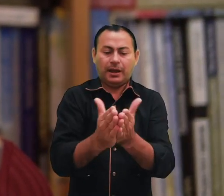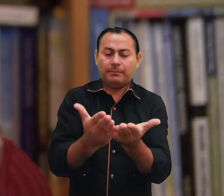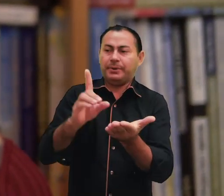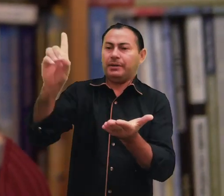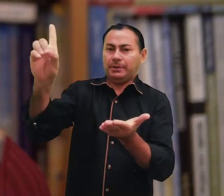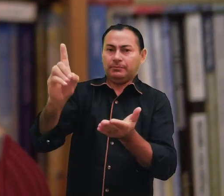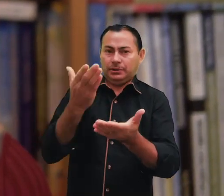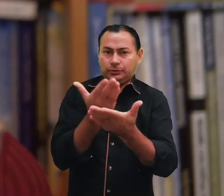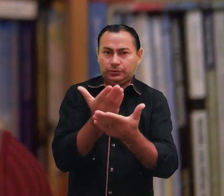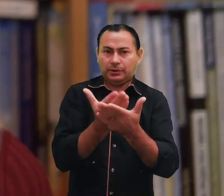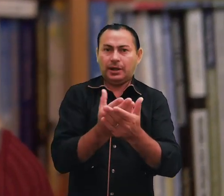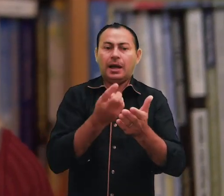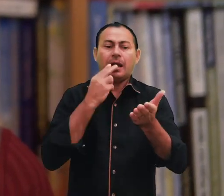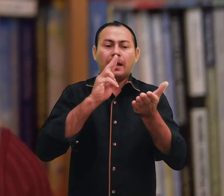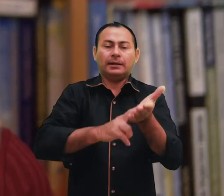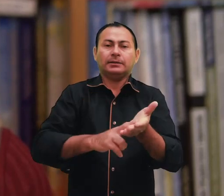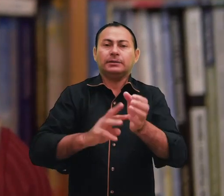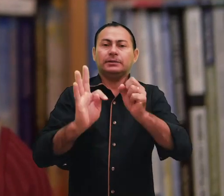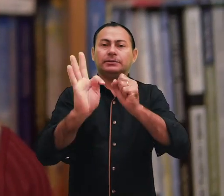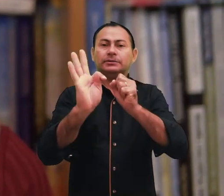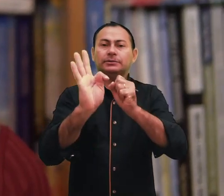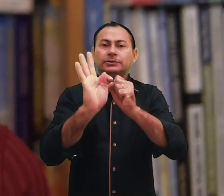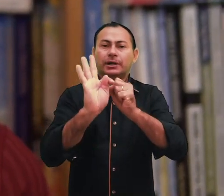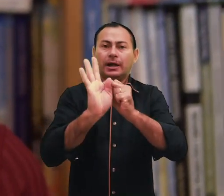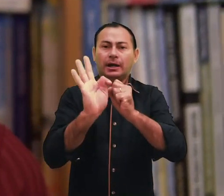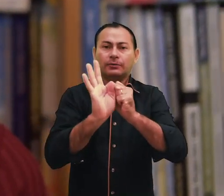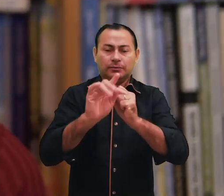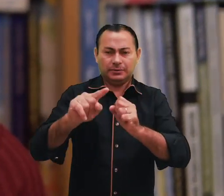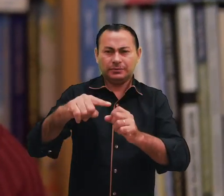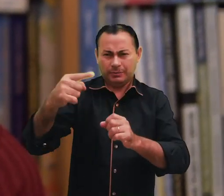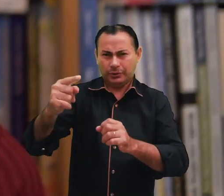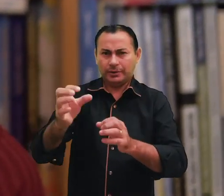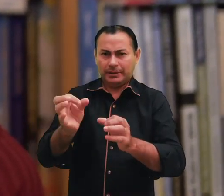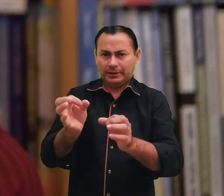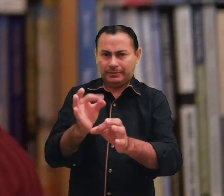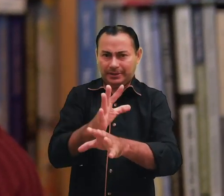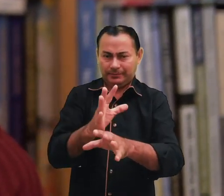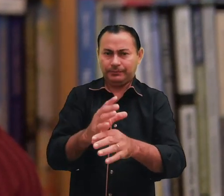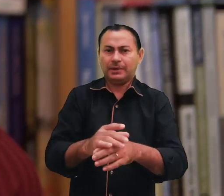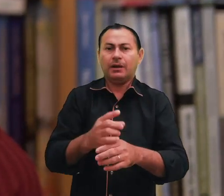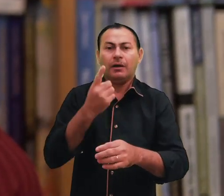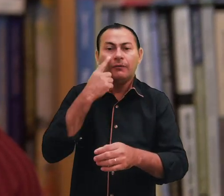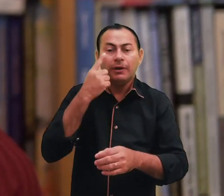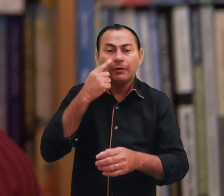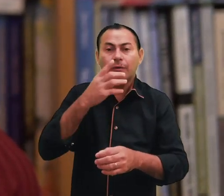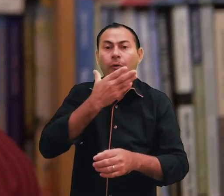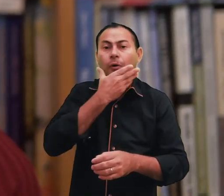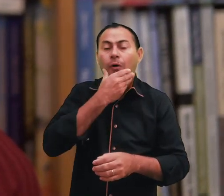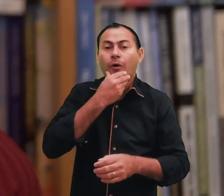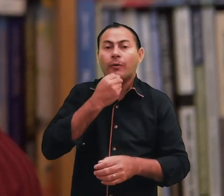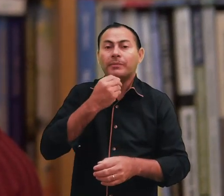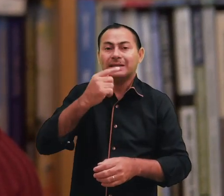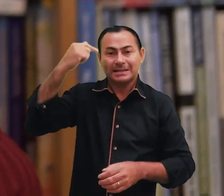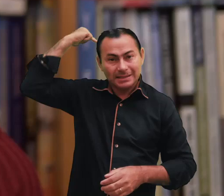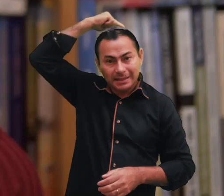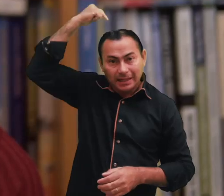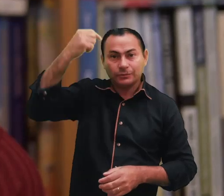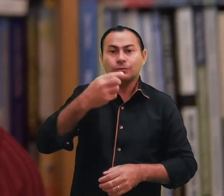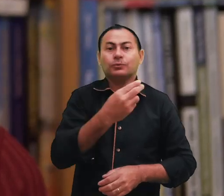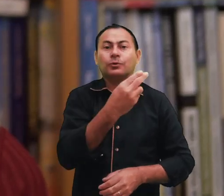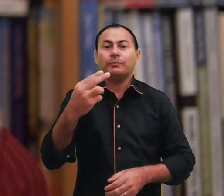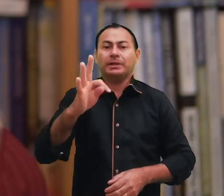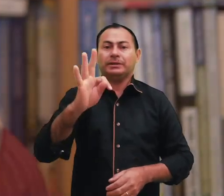Bíblia. Estamos estudando a Epístola de Tiago, que logo concluiremos. Ouça como esse homem santo chamado Tiago escreveu à